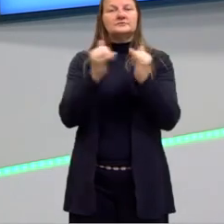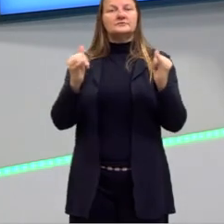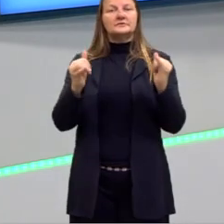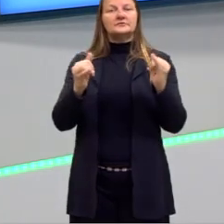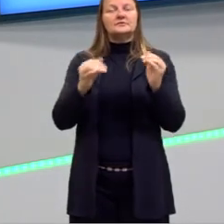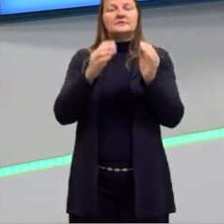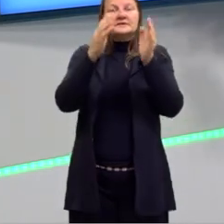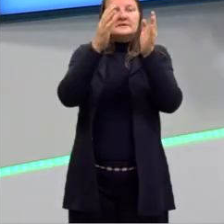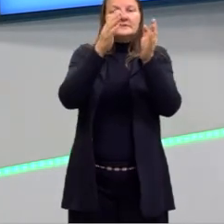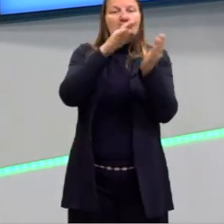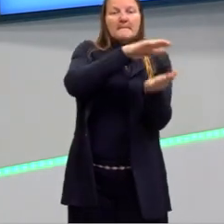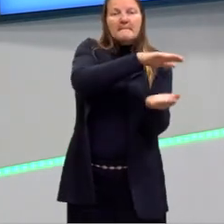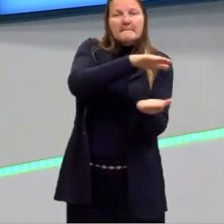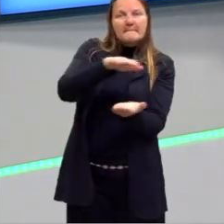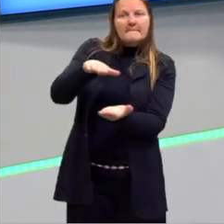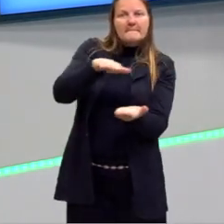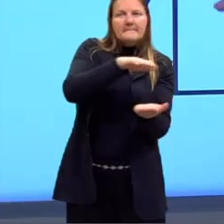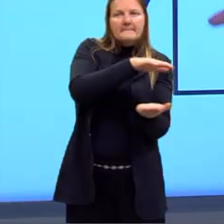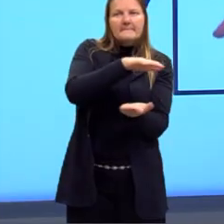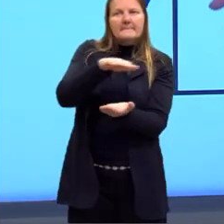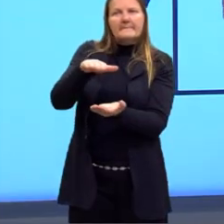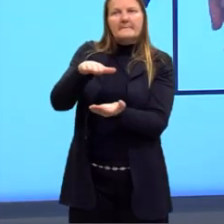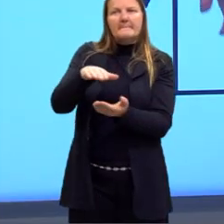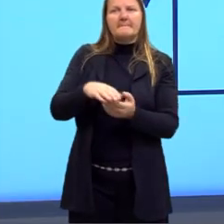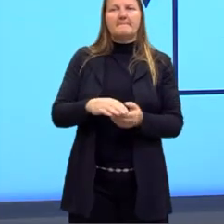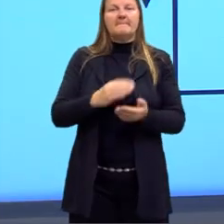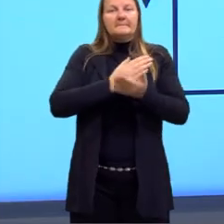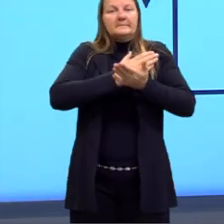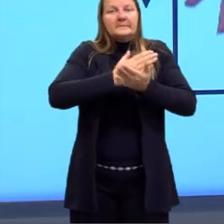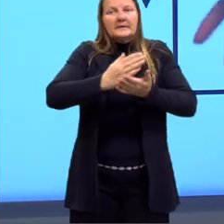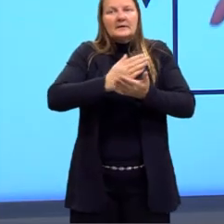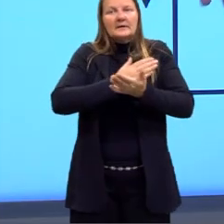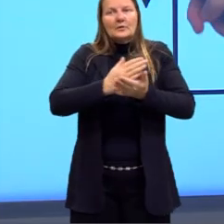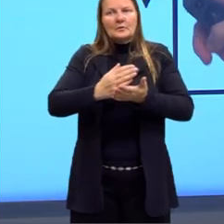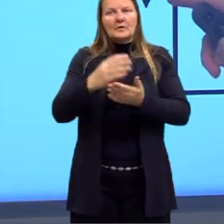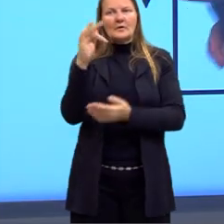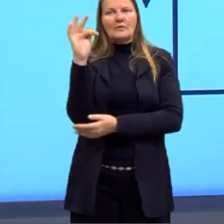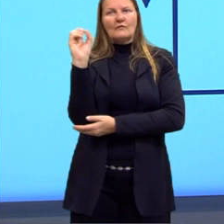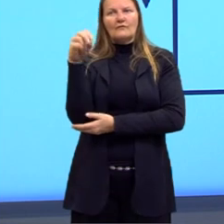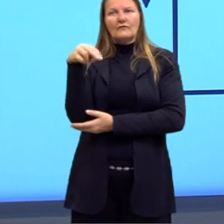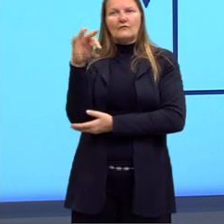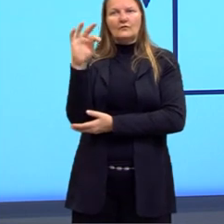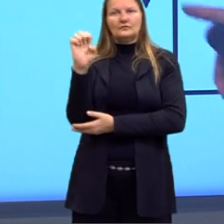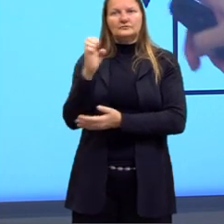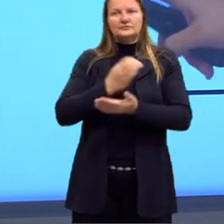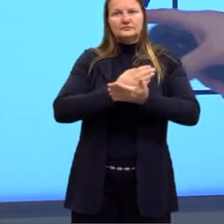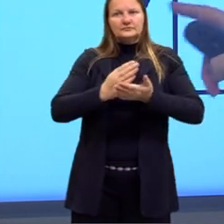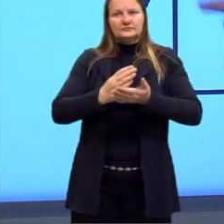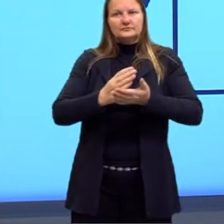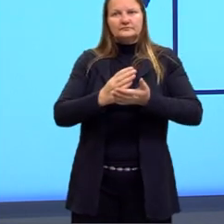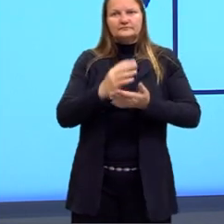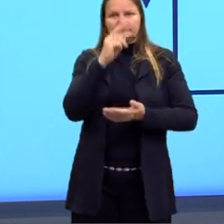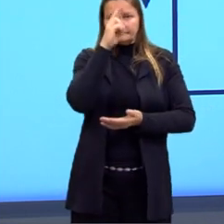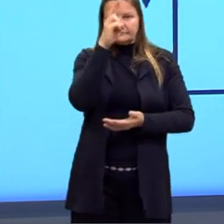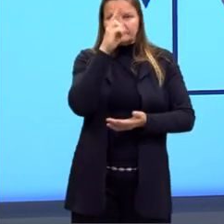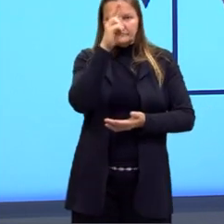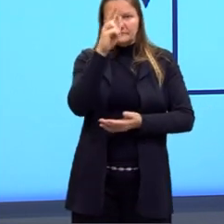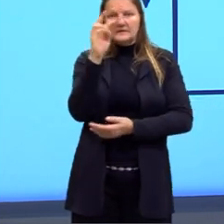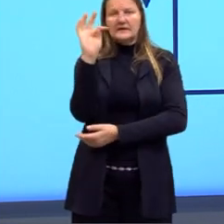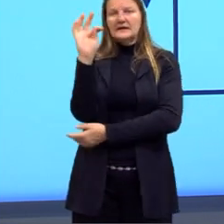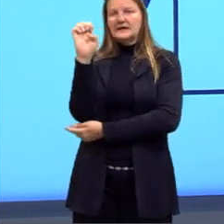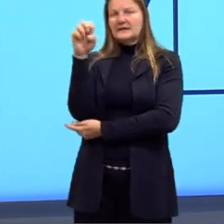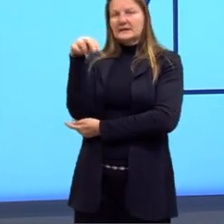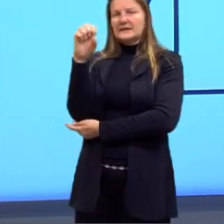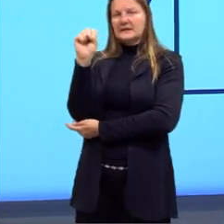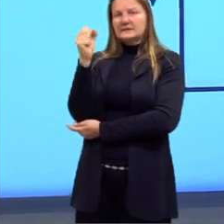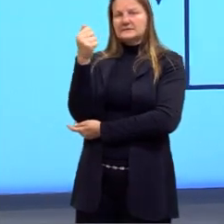no circuito em paralelo então a corrente de novo nela vai sair aqui da nossa fonte né da nossa atenção certa de ter uma tensão aplicada na